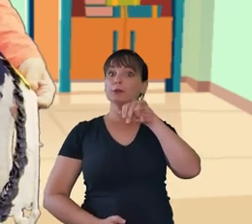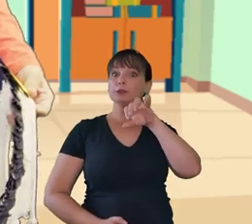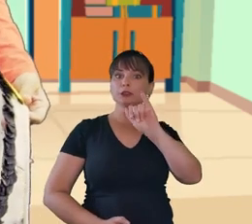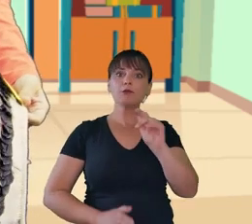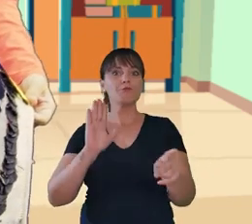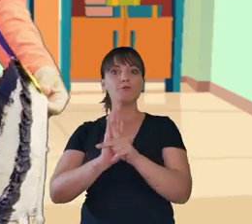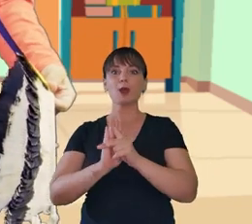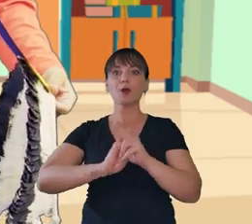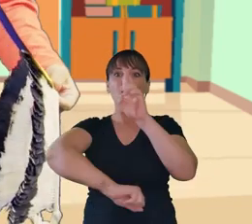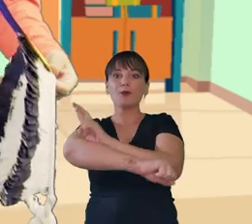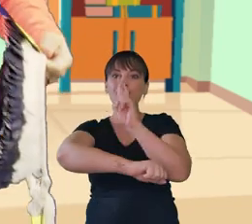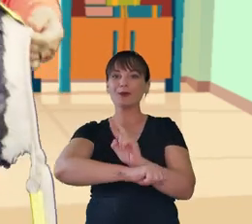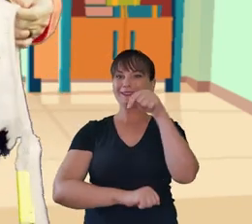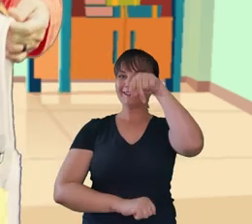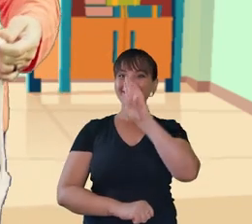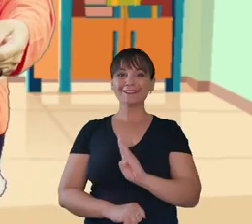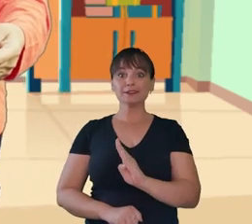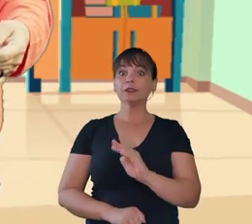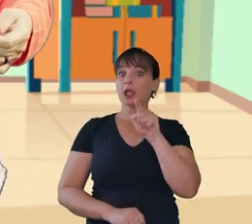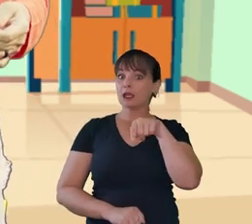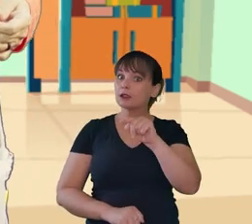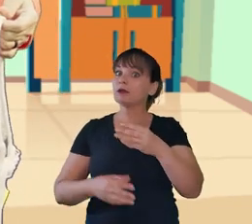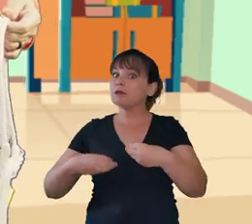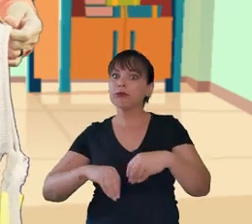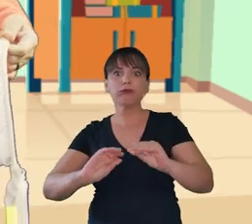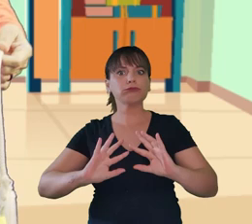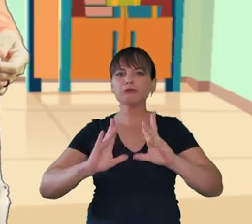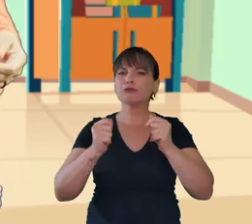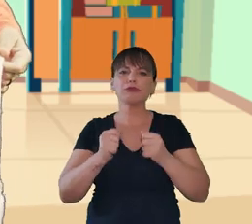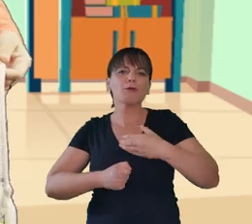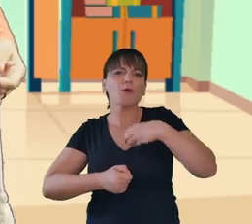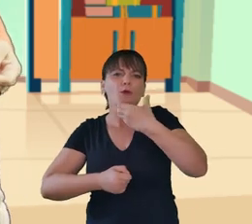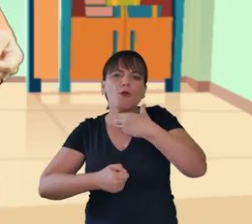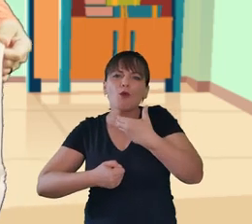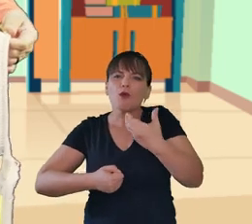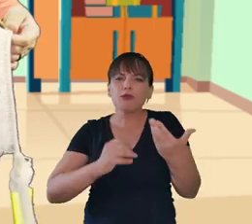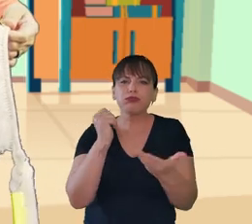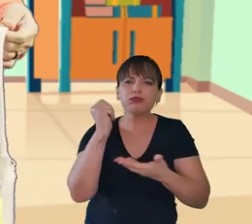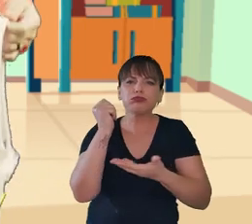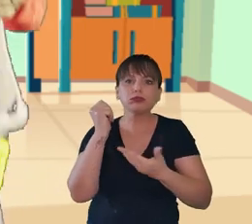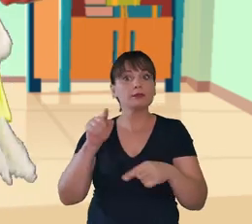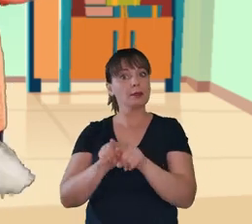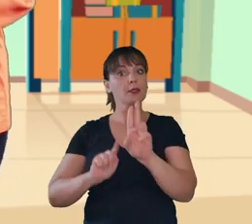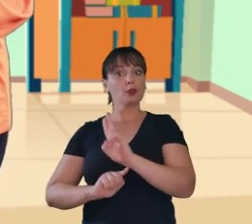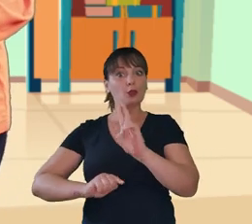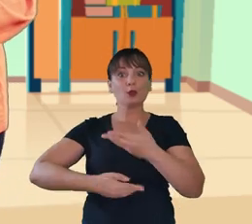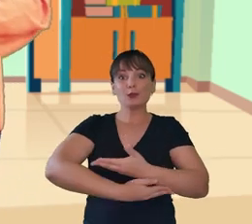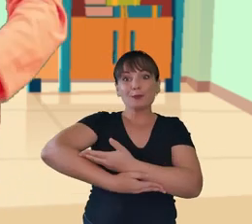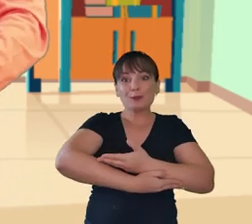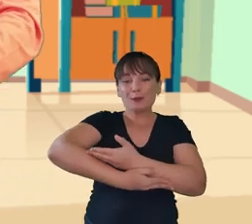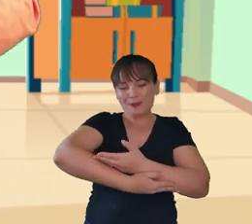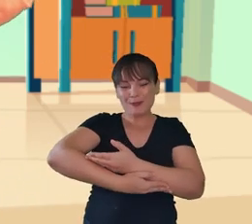de Roraima, aqui no Brasil. E eles levam toda a colheita e também usam até para levar os bebês. Ah, os